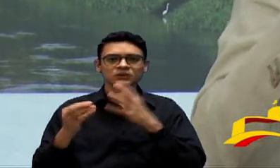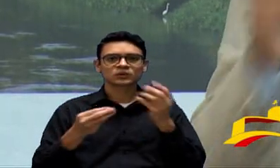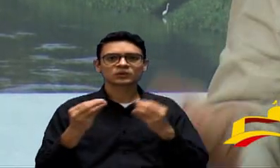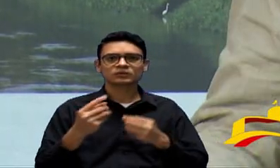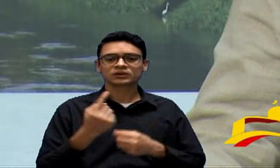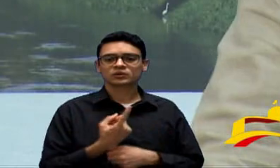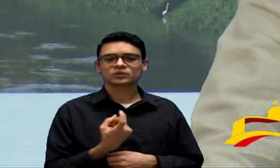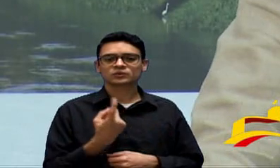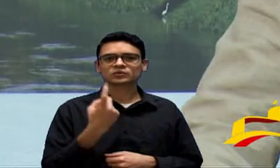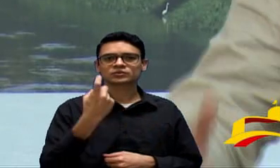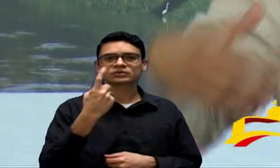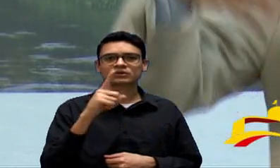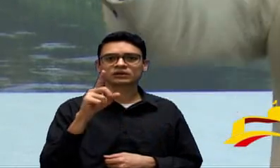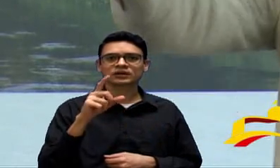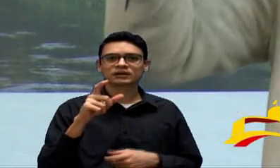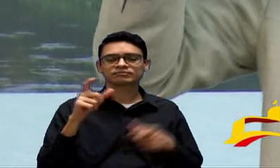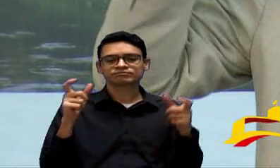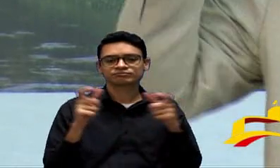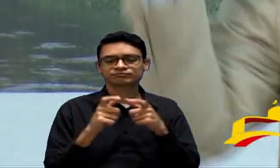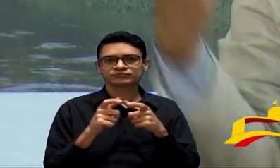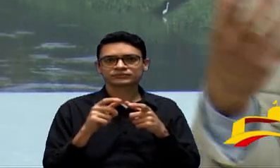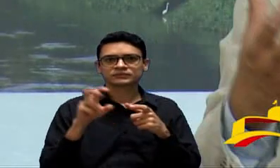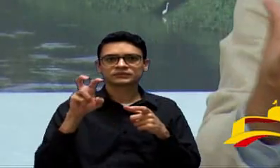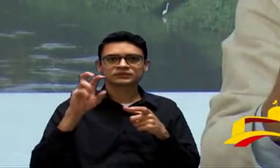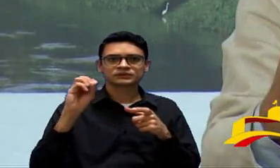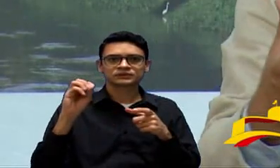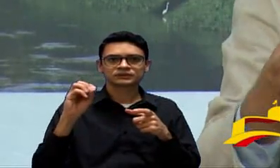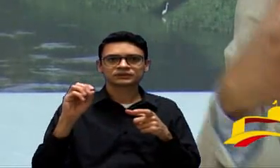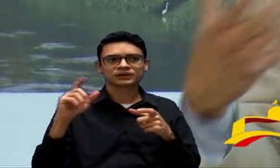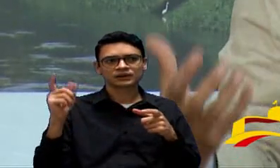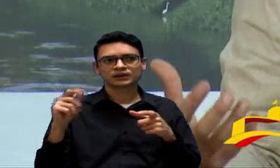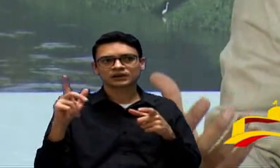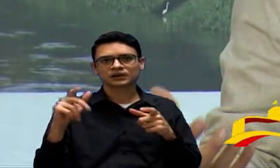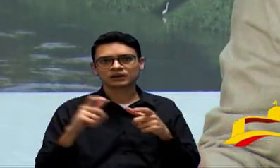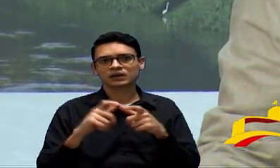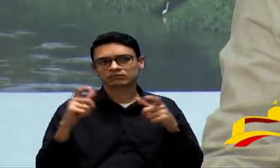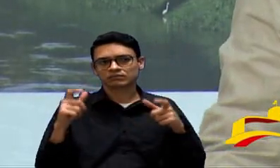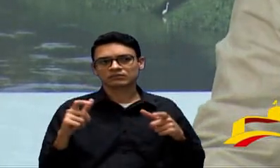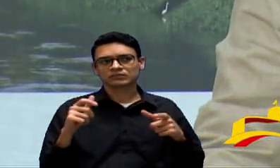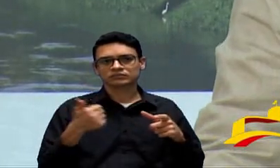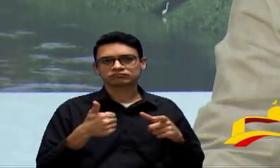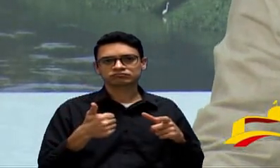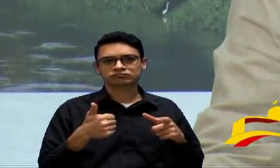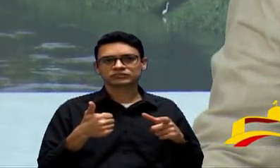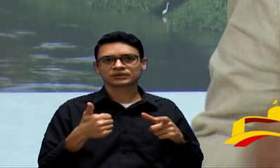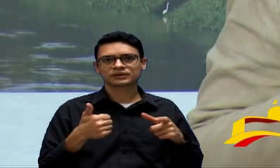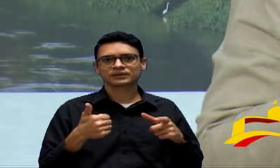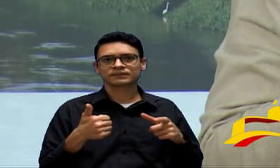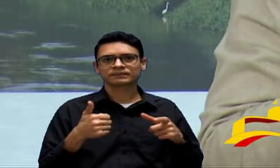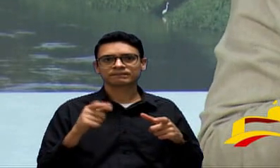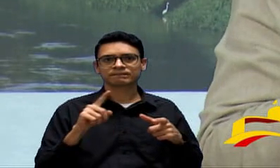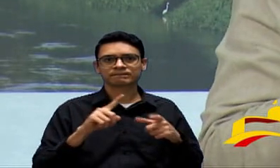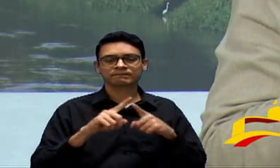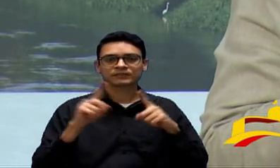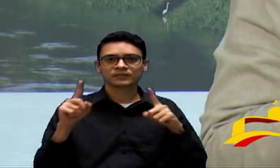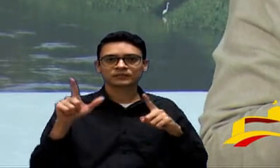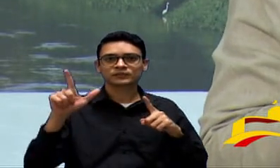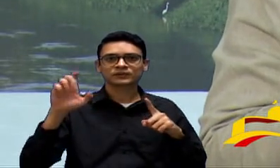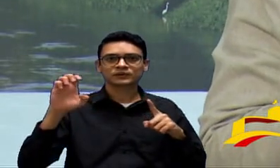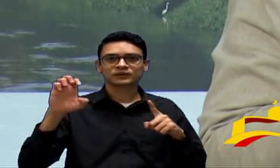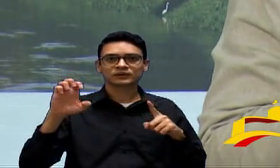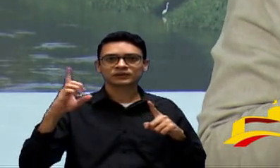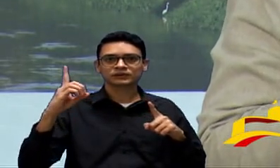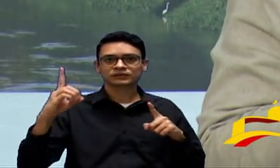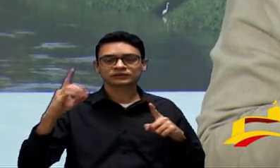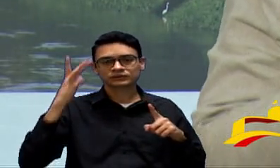município, mas lá é pequeno, 50 mil, pequeno assim no sistema de proporcional. Lá é grande também. Né? Mas eu creio que a LED vai ser...